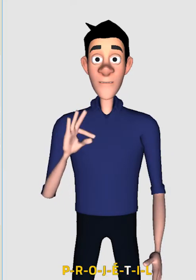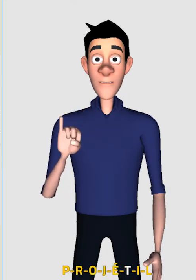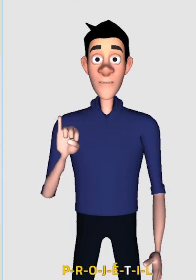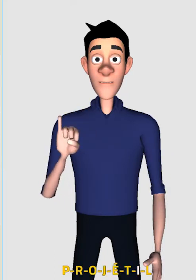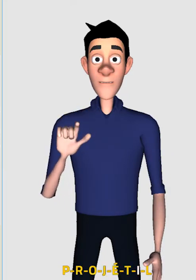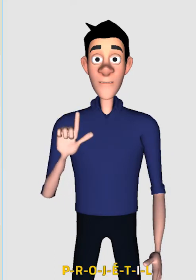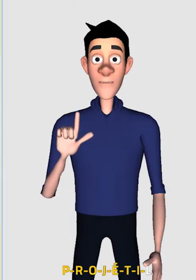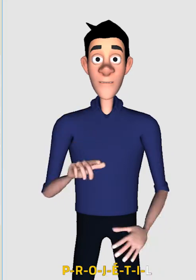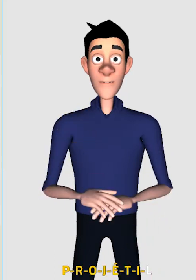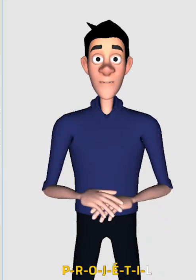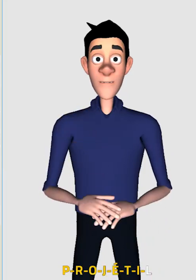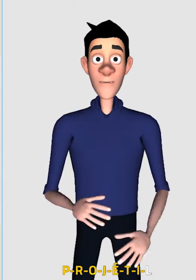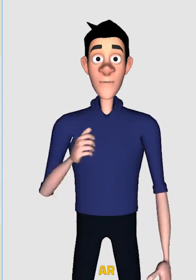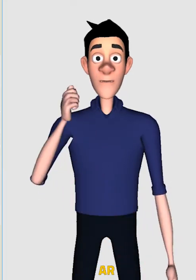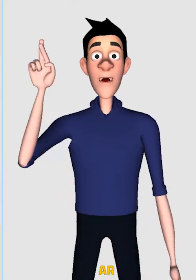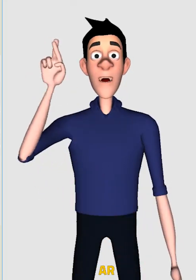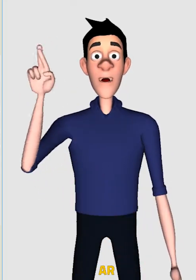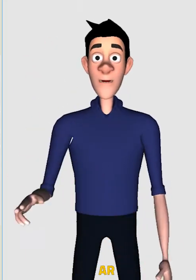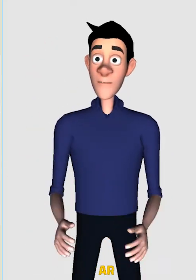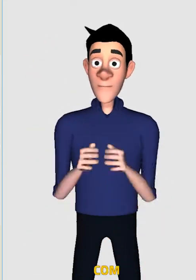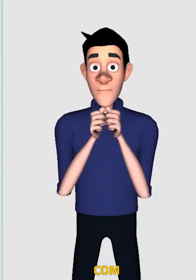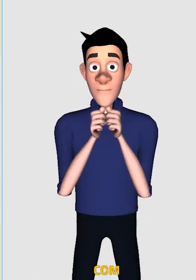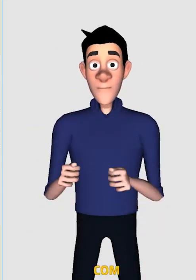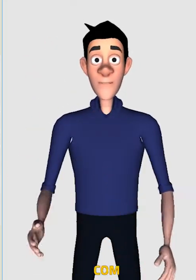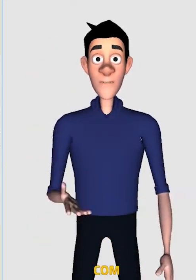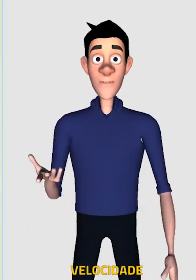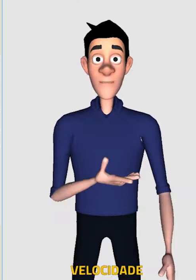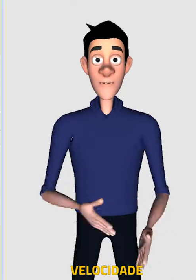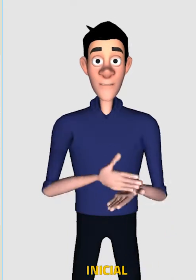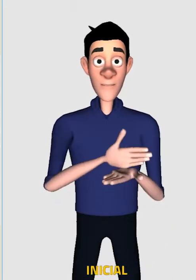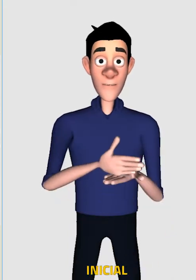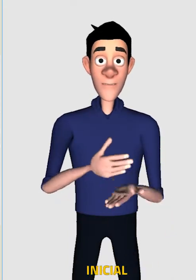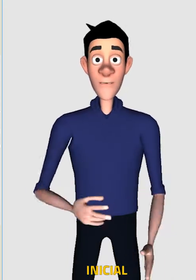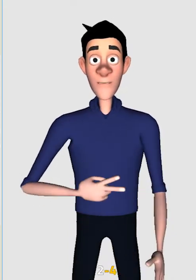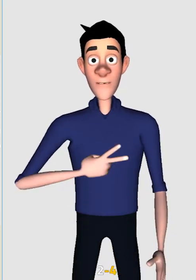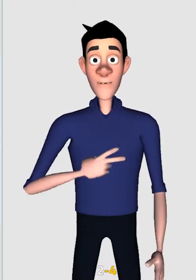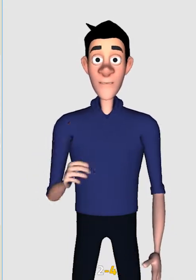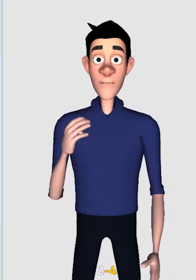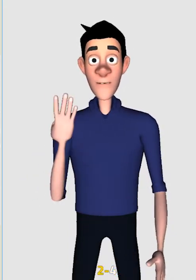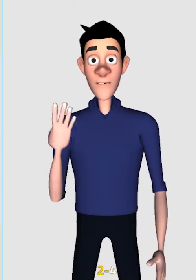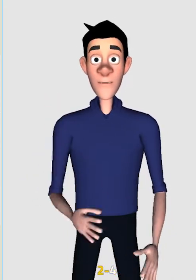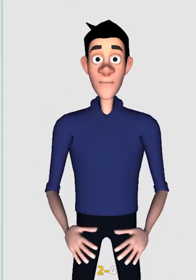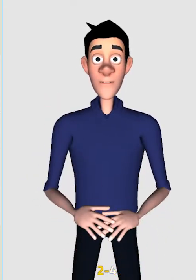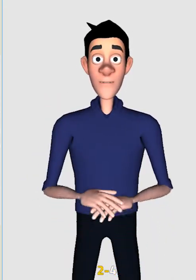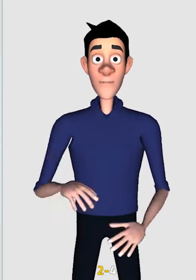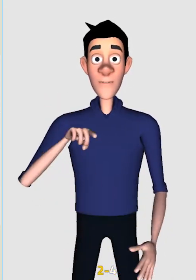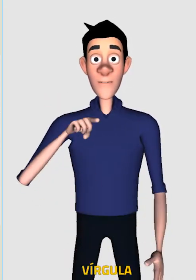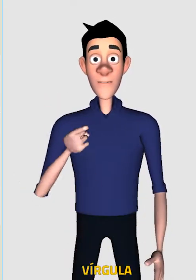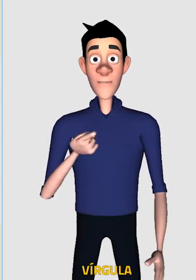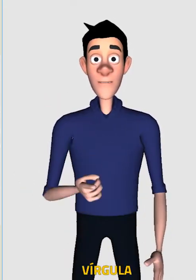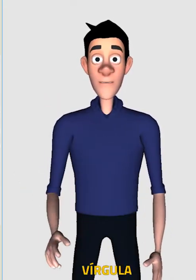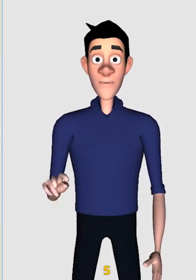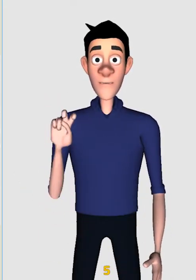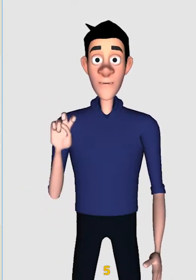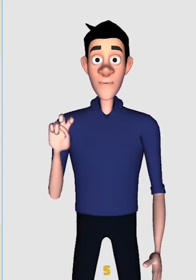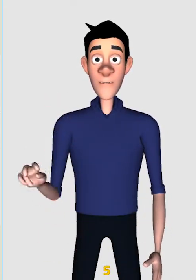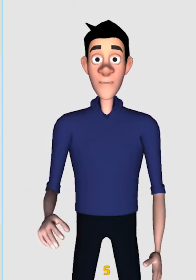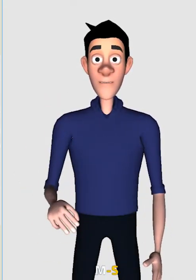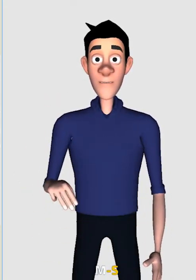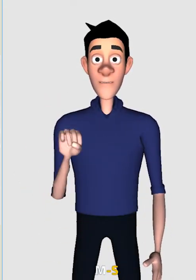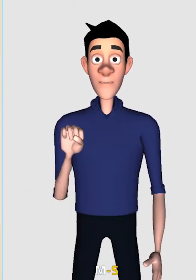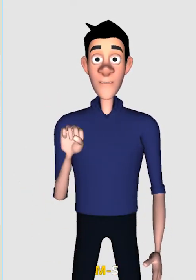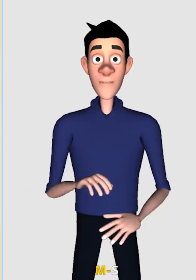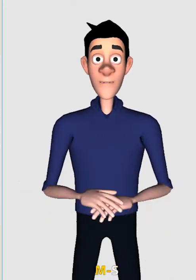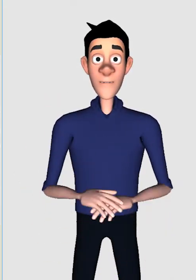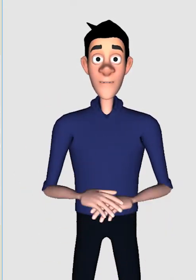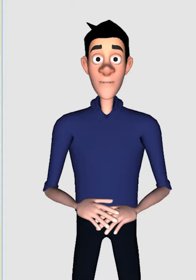com velocidade inicial de 24,5 metros por segundo a 36,9 graus acima da horizontal. Encontre o